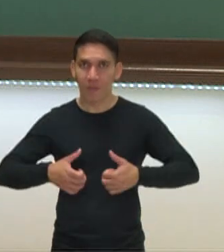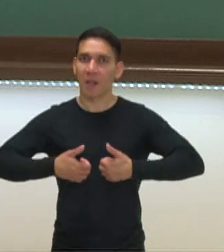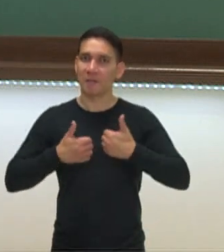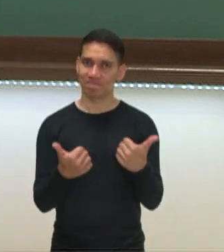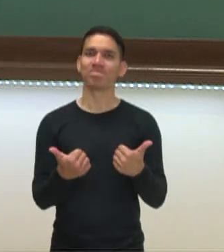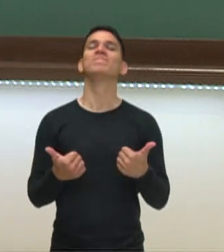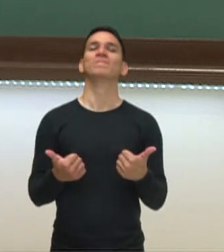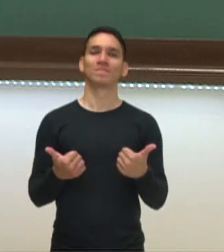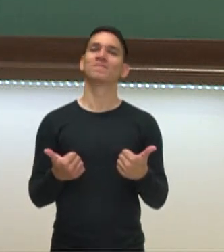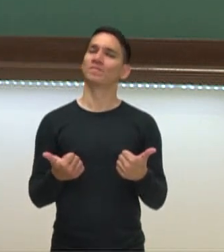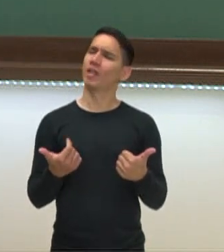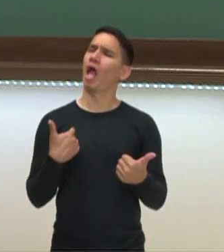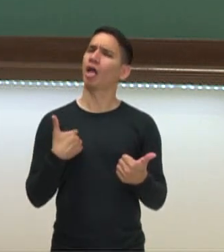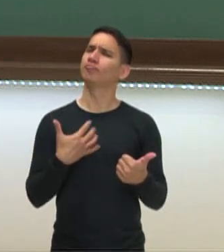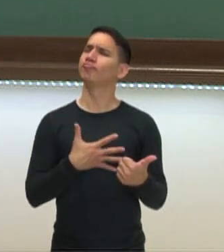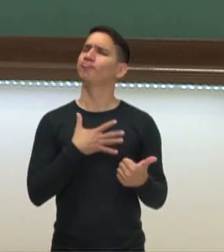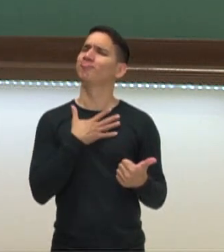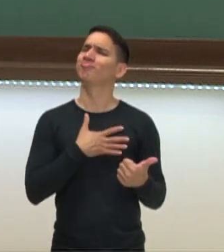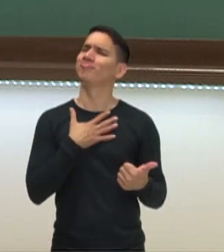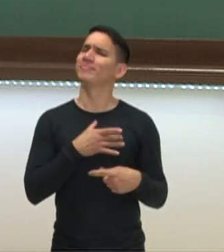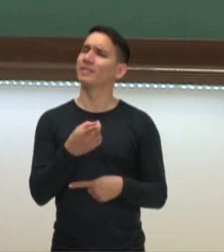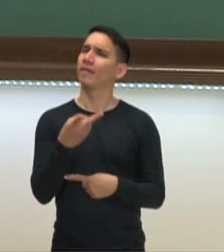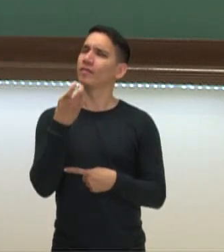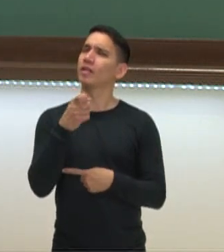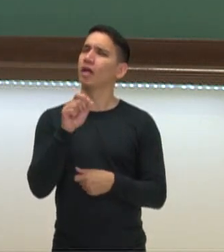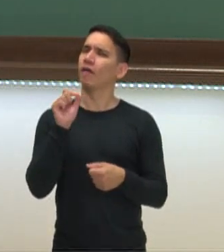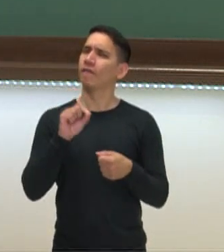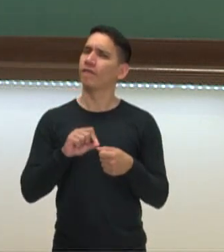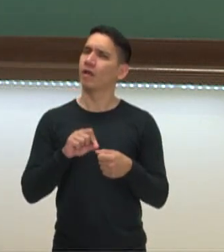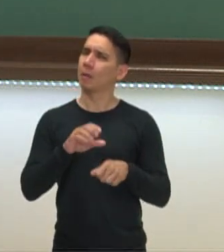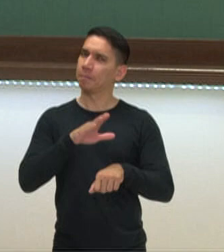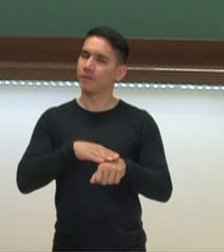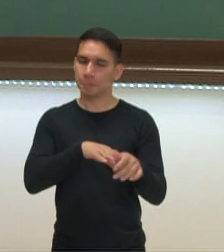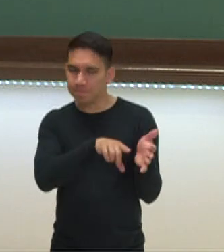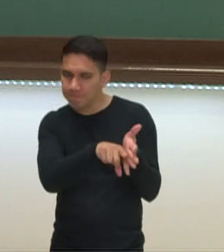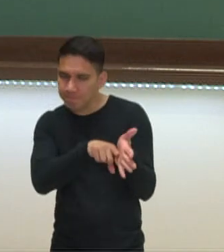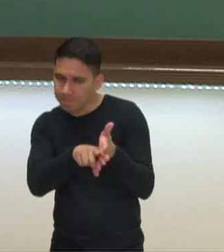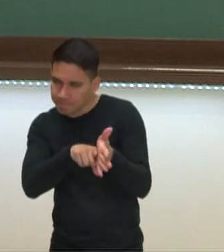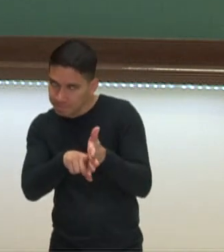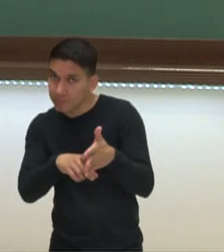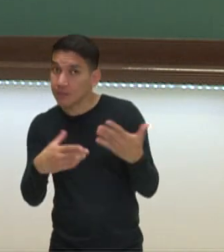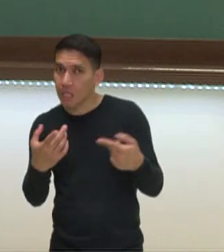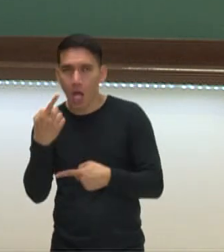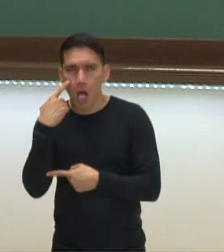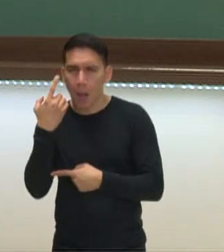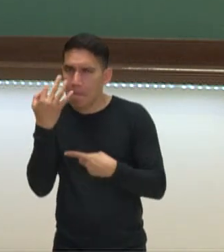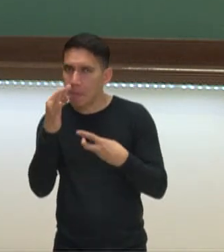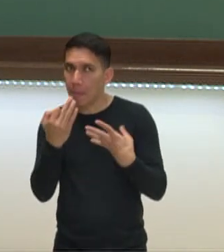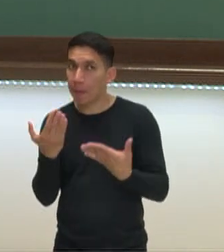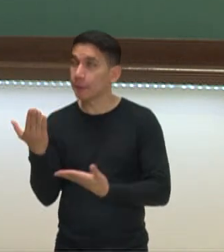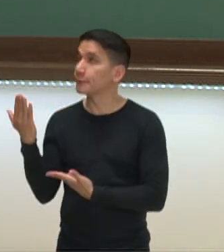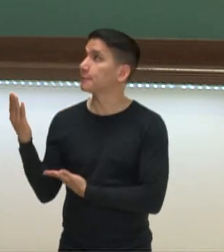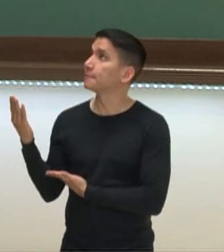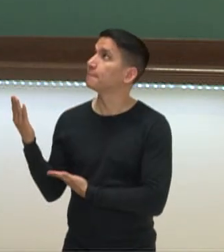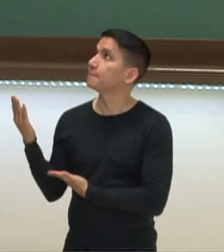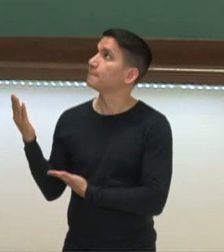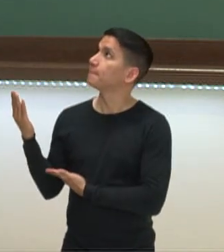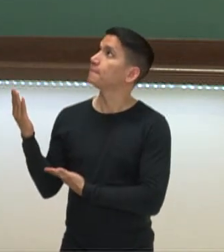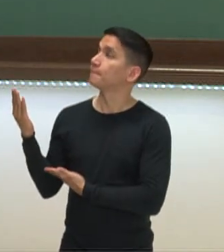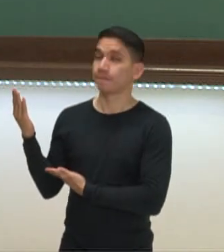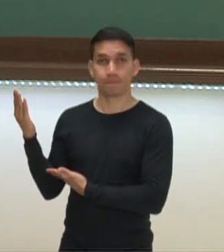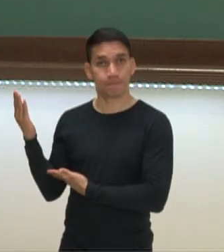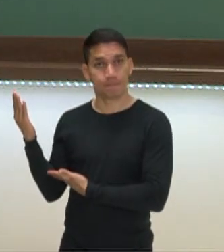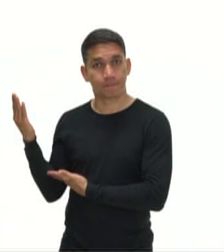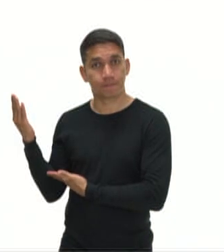Muito bem, fiquei muito feliz de você ter feito essa pesquisa aí. Então confere comigo.